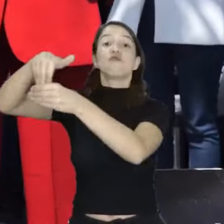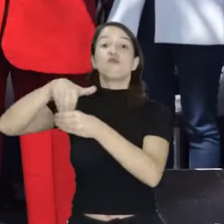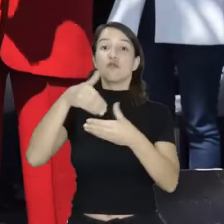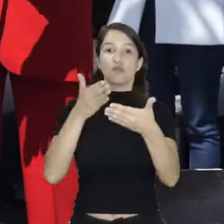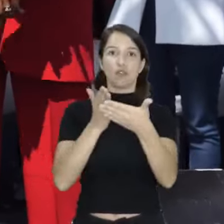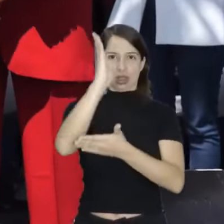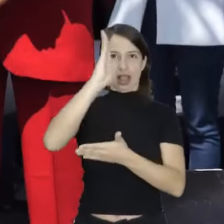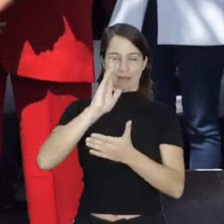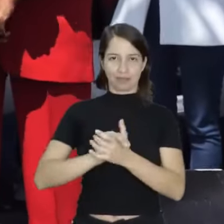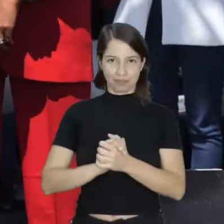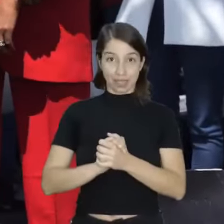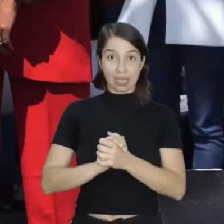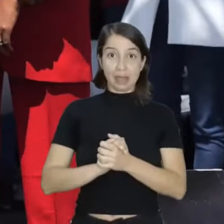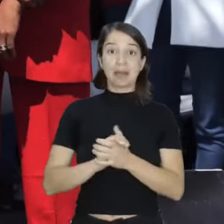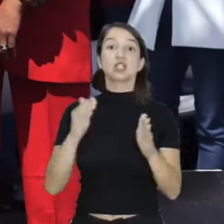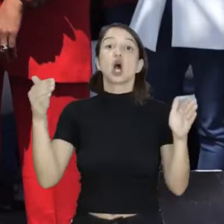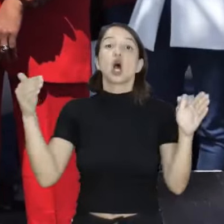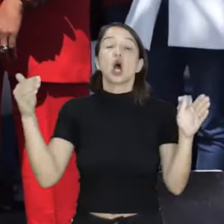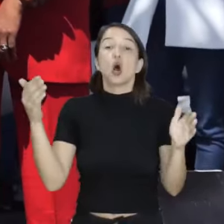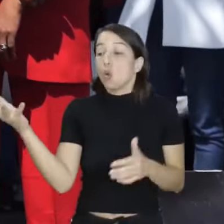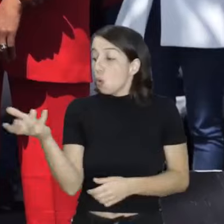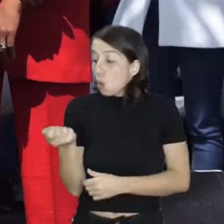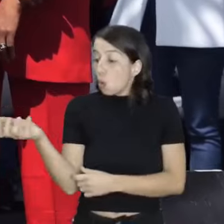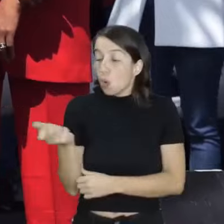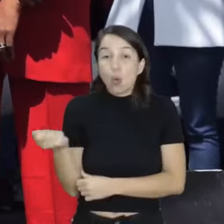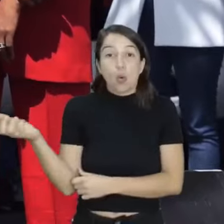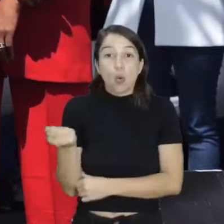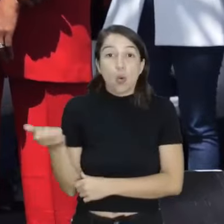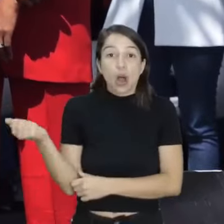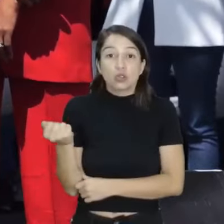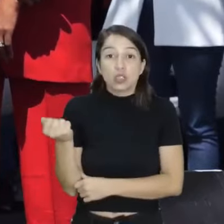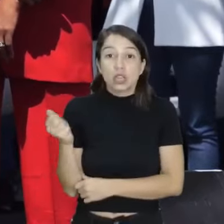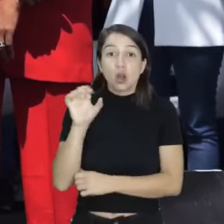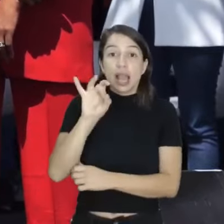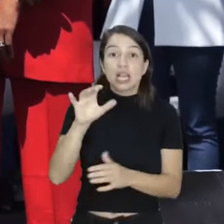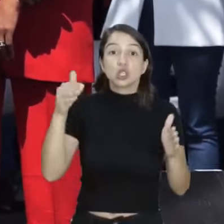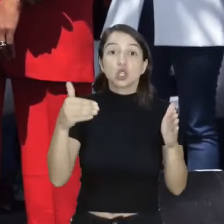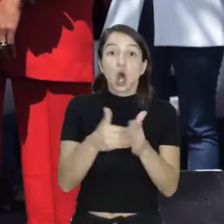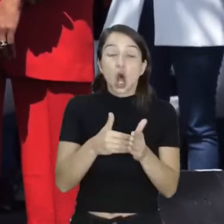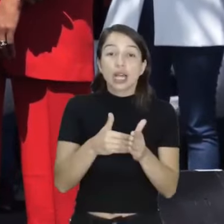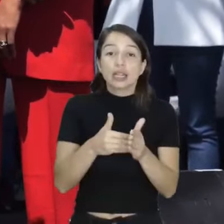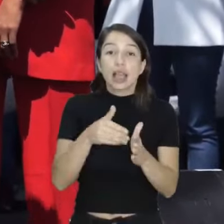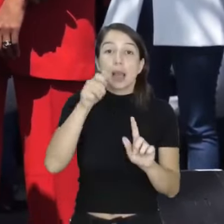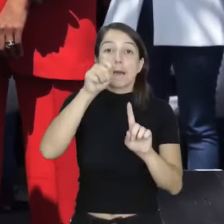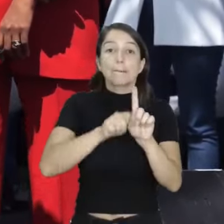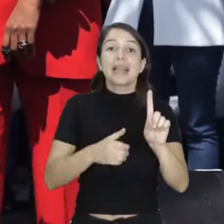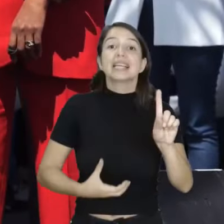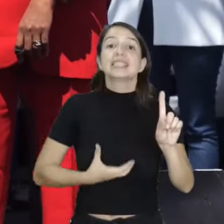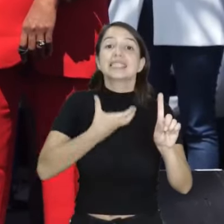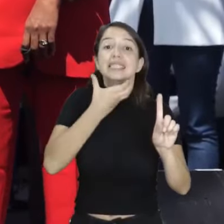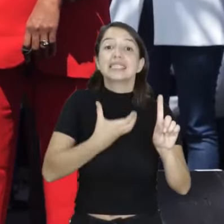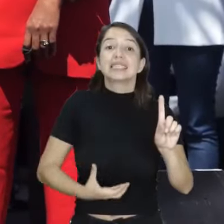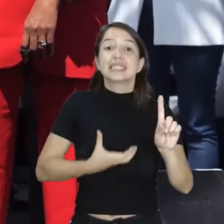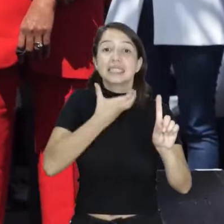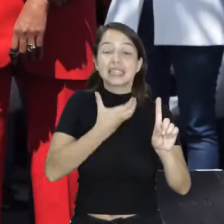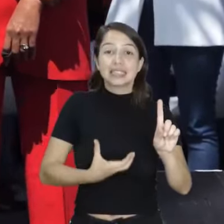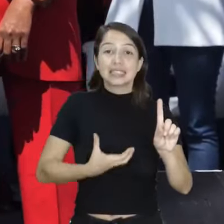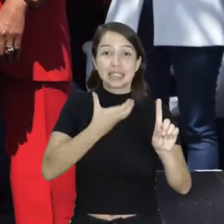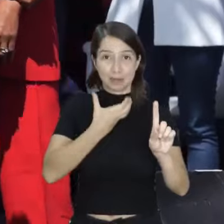porque só vale até dezembro. Mas ele disse depois que ele perdeu mais um ponto na